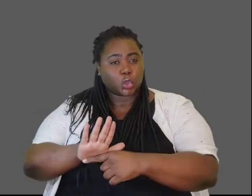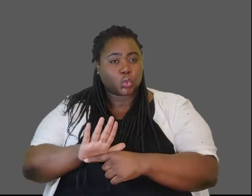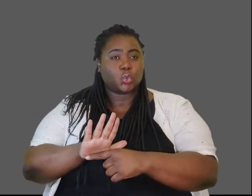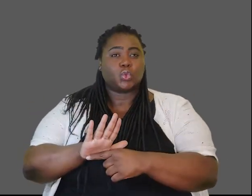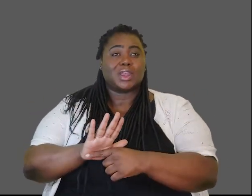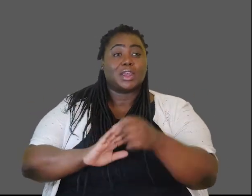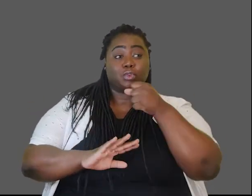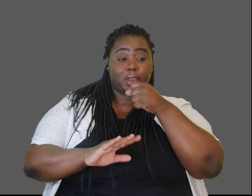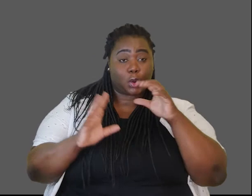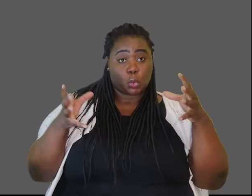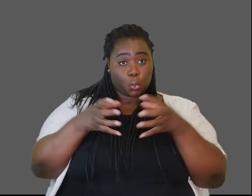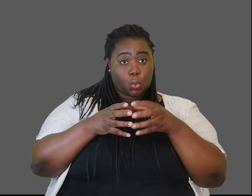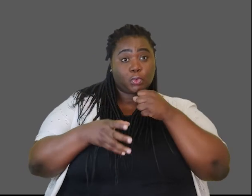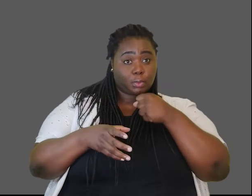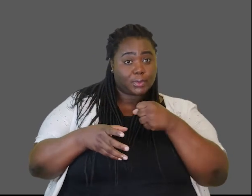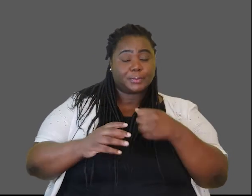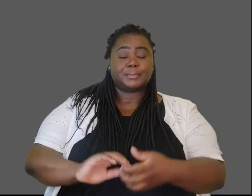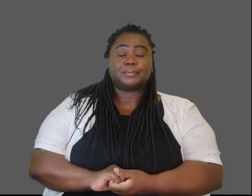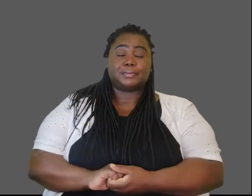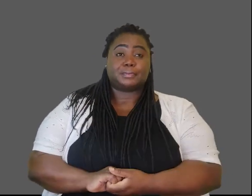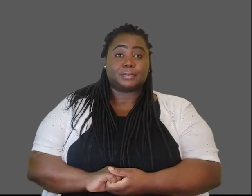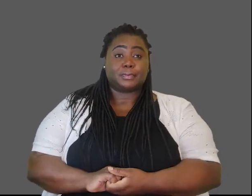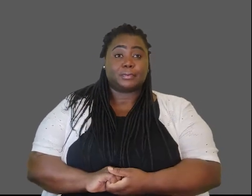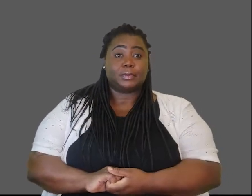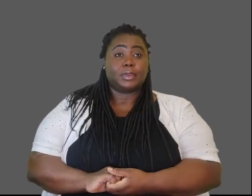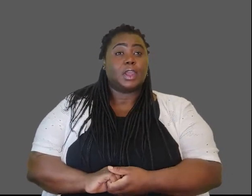equipe de reportagem, de